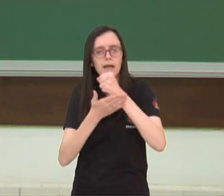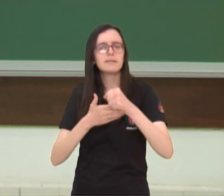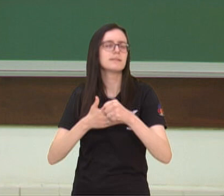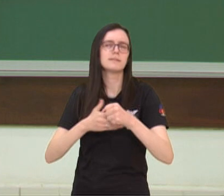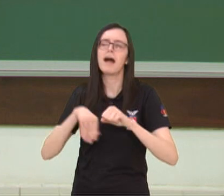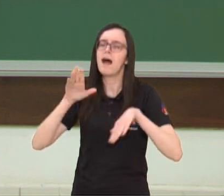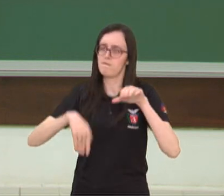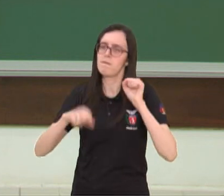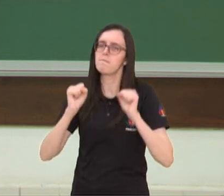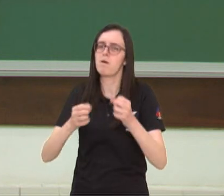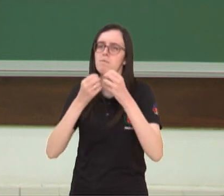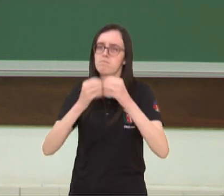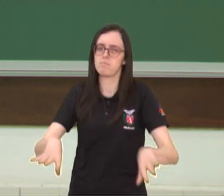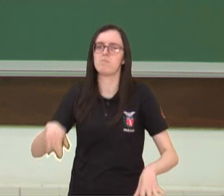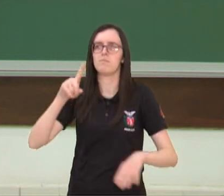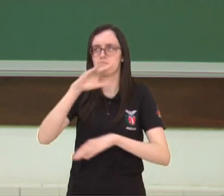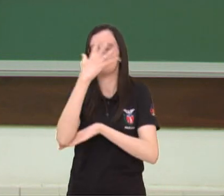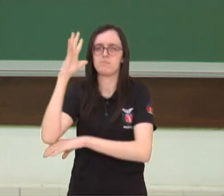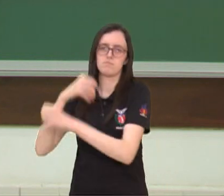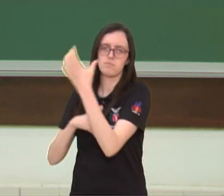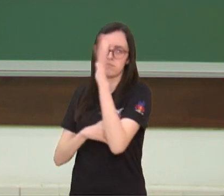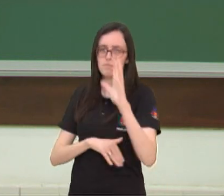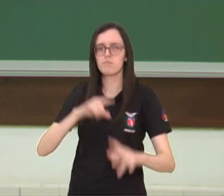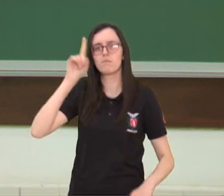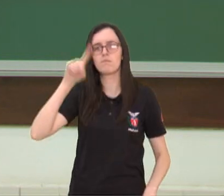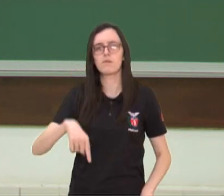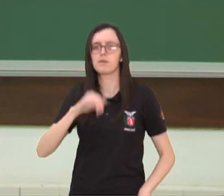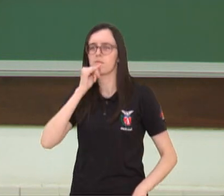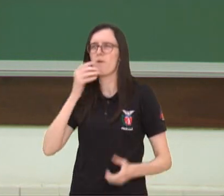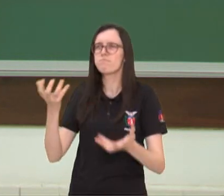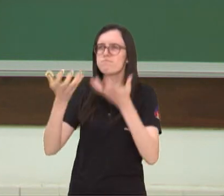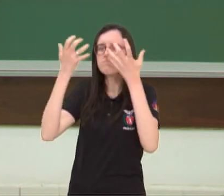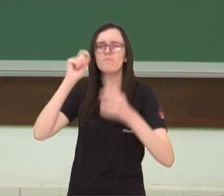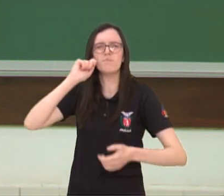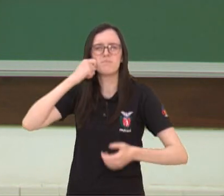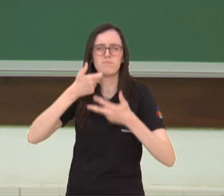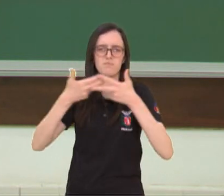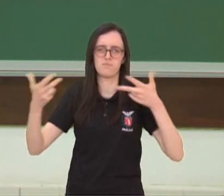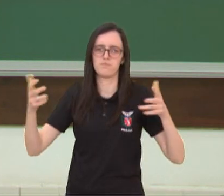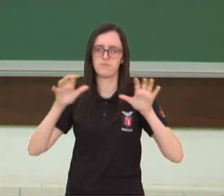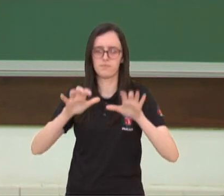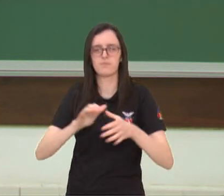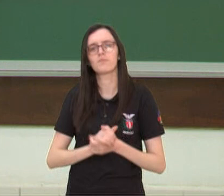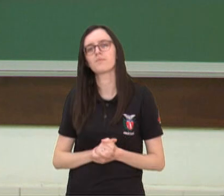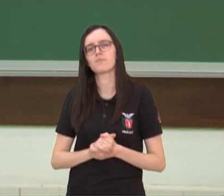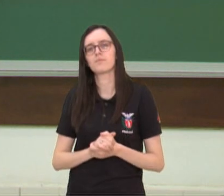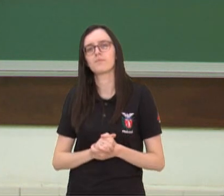vai prejudicar a questão ambiental, questão da poluição e tantas outras questões aí.